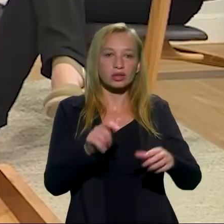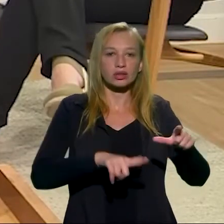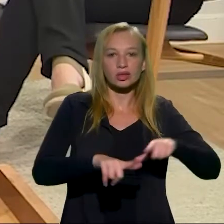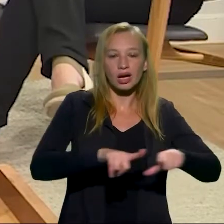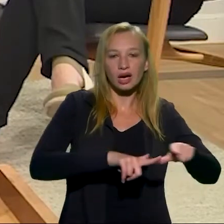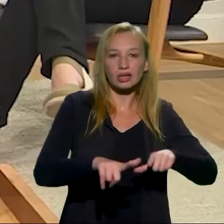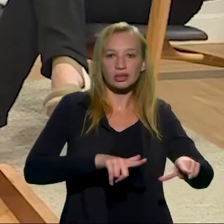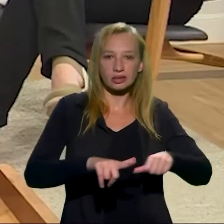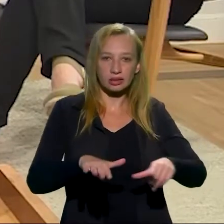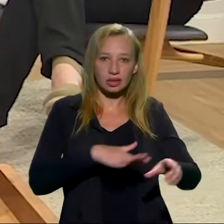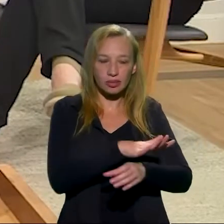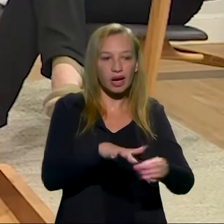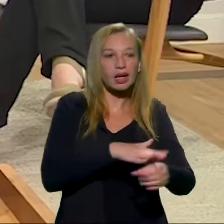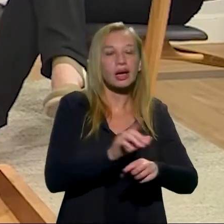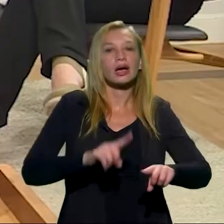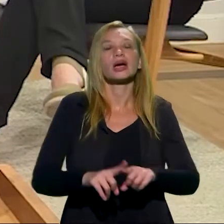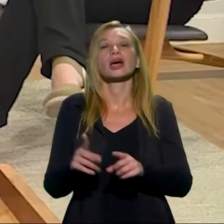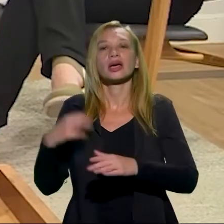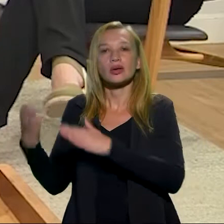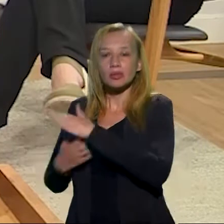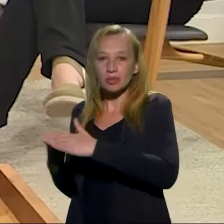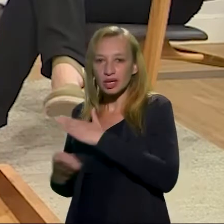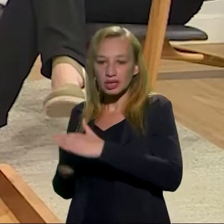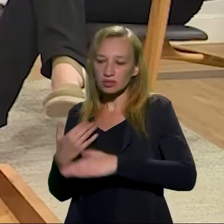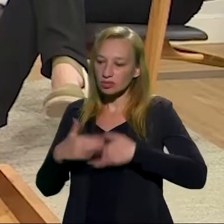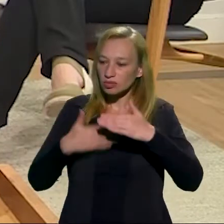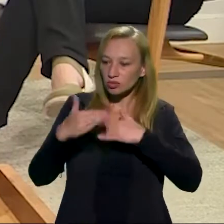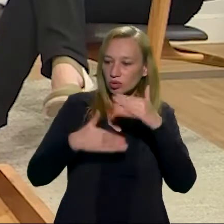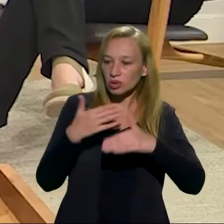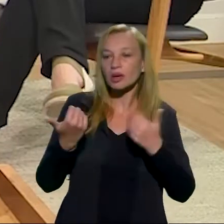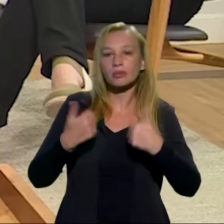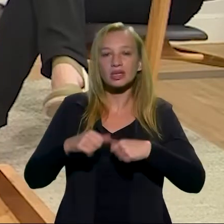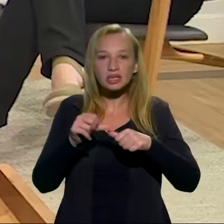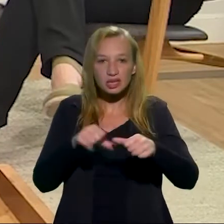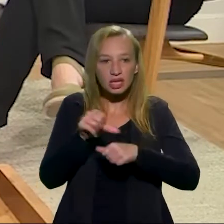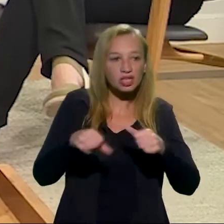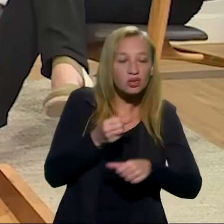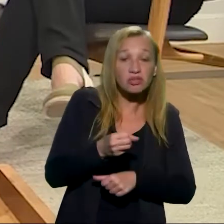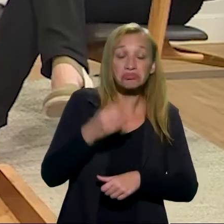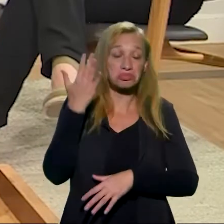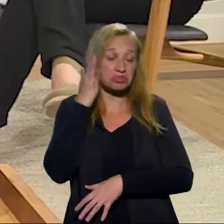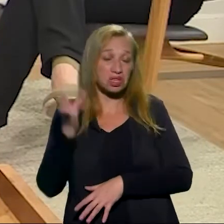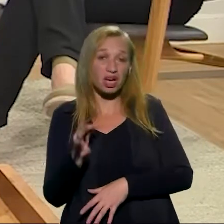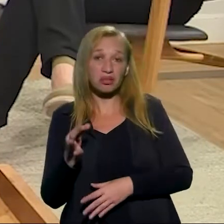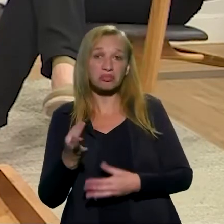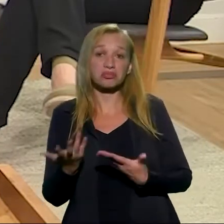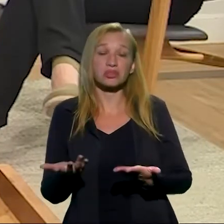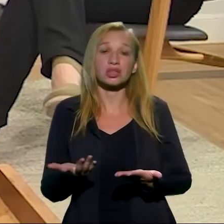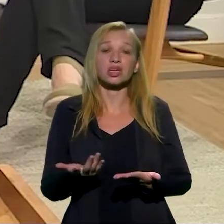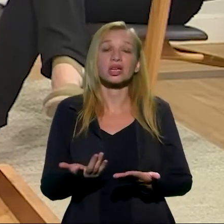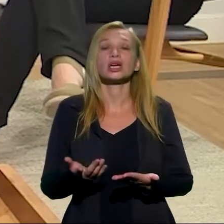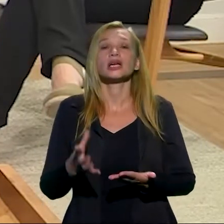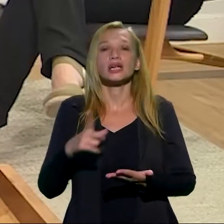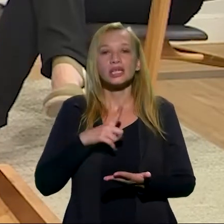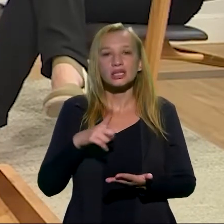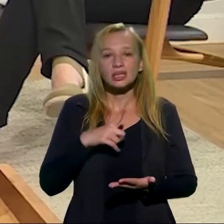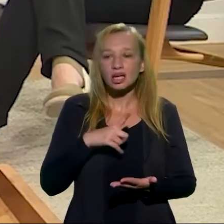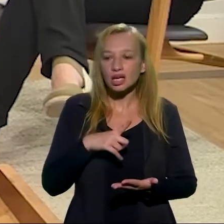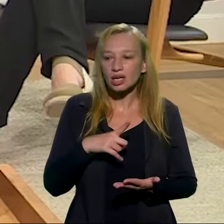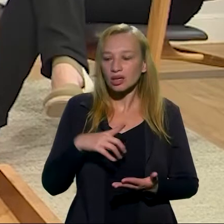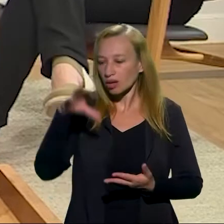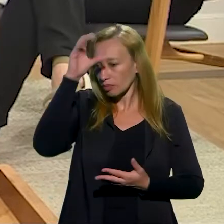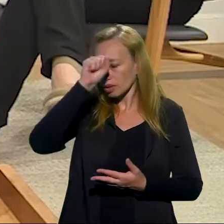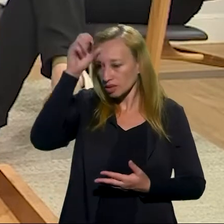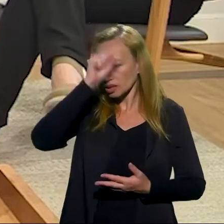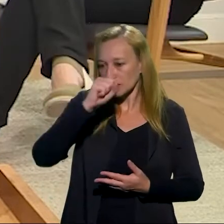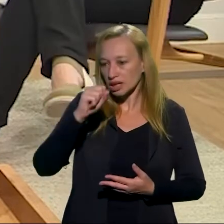empresa, por sua vez, ela também está fazendo seus processos, mas precisa de inovar e não sabe como, e ela tem